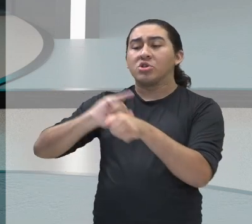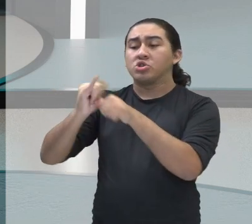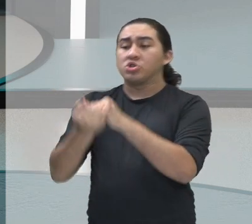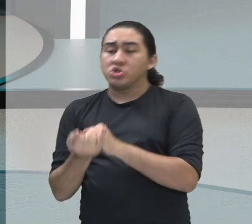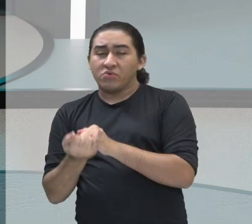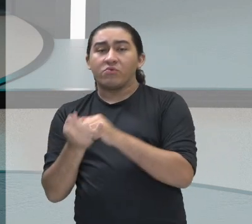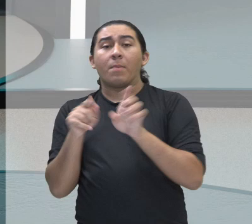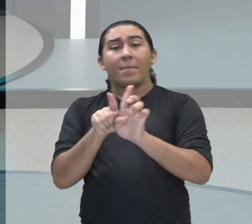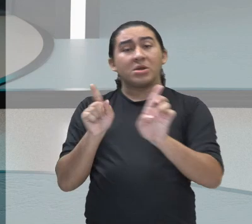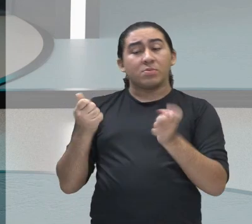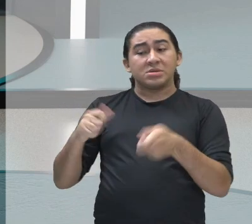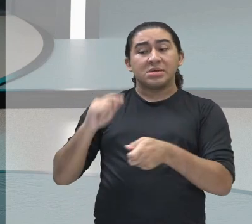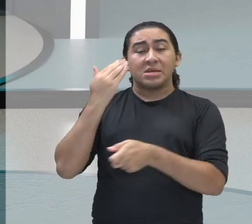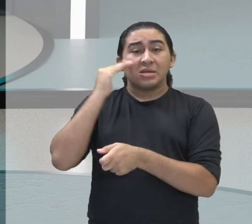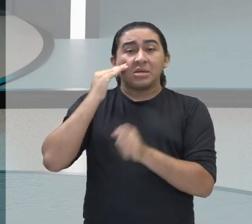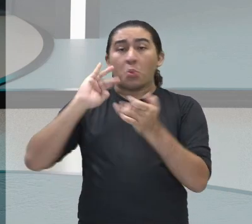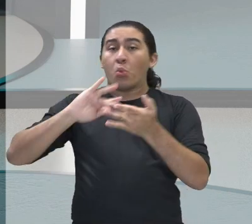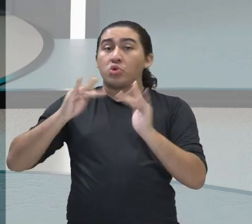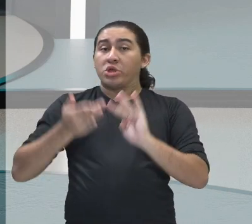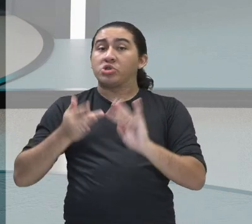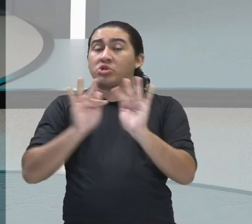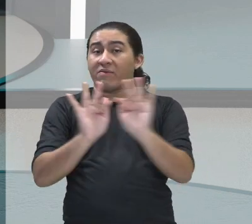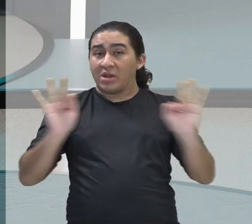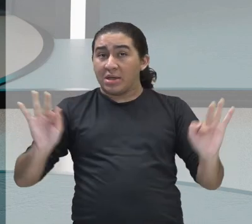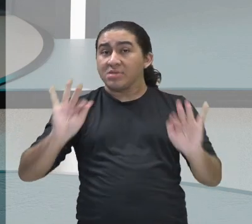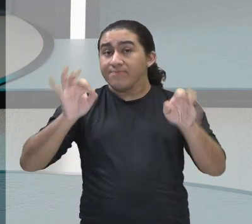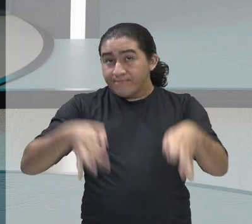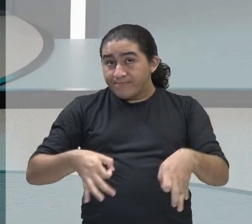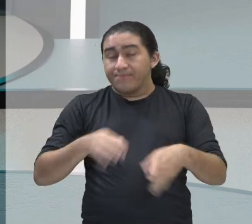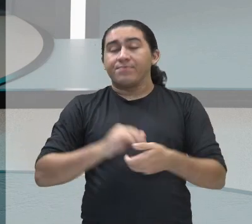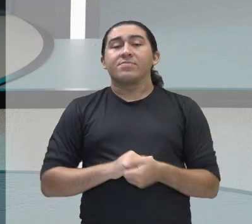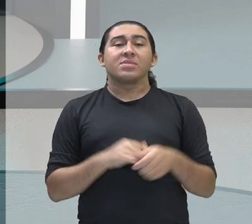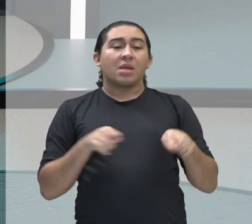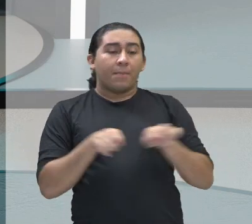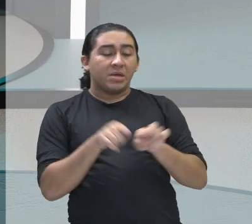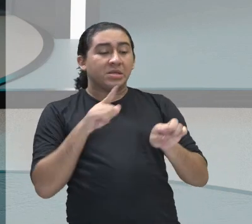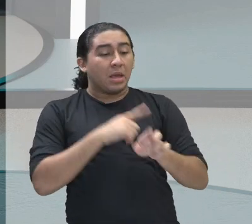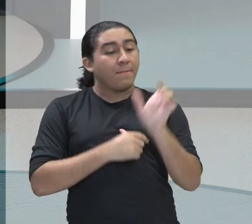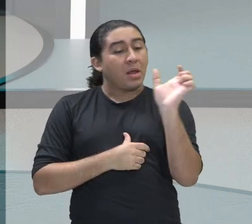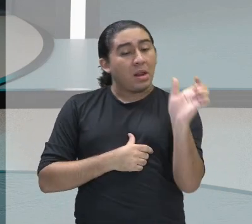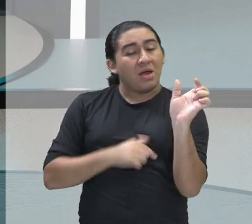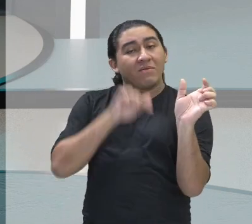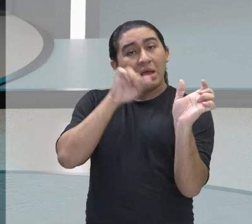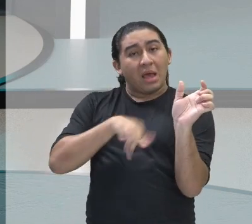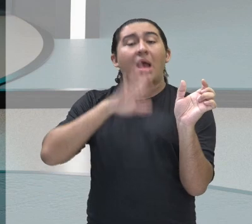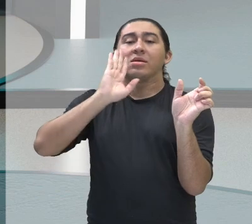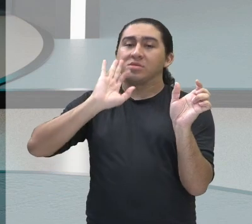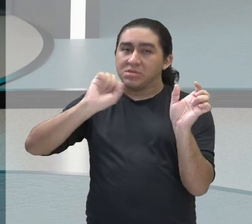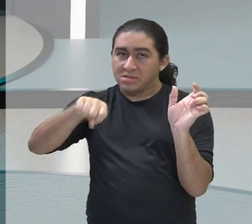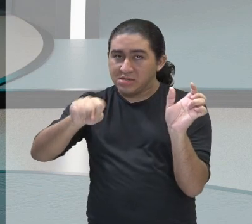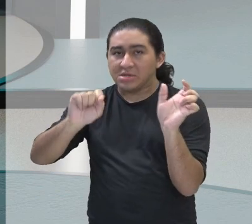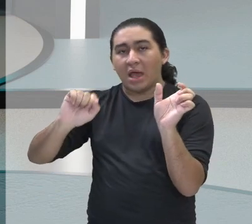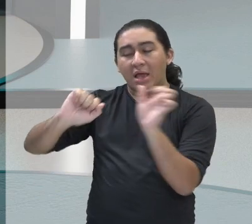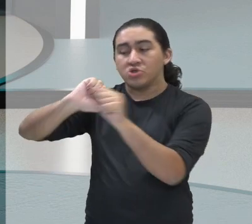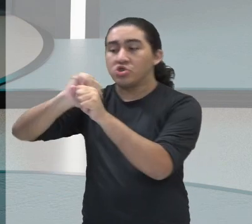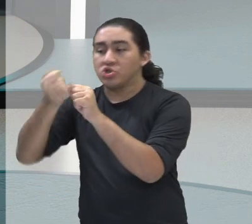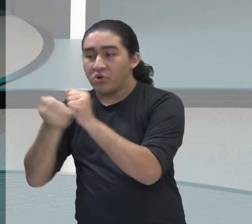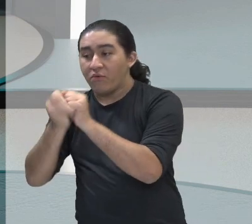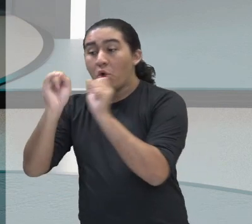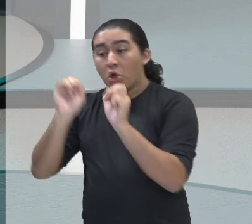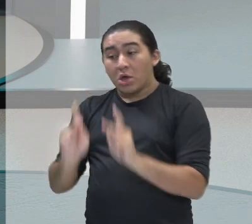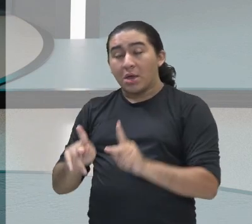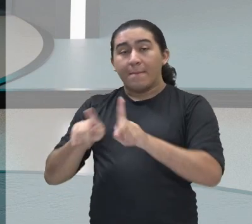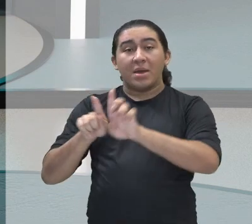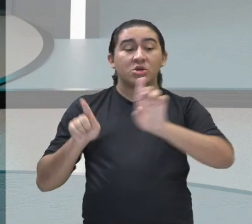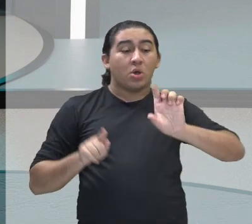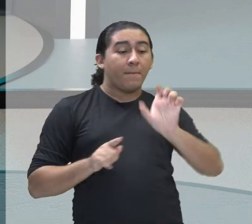daquele contexto onde ele está sendo empregado, tá? Existem palavras que são de origem mesmo adjetivos e outras palavras, né, que